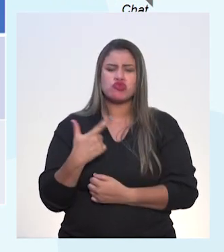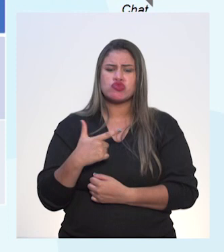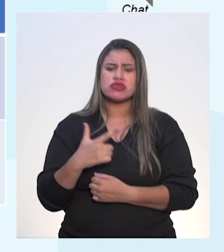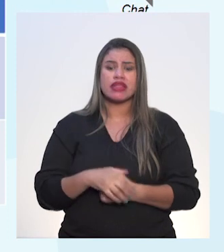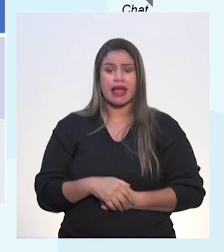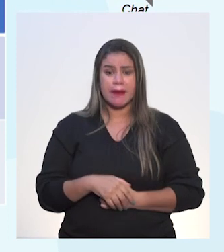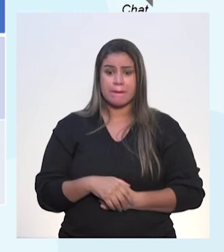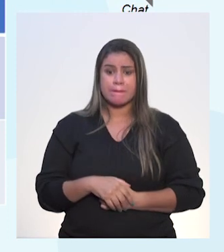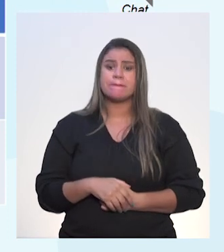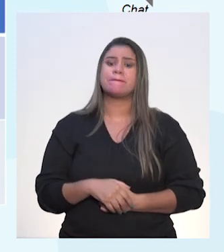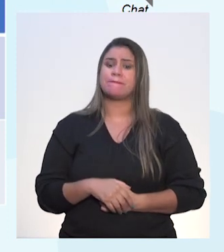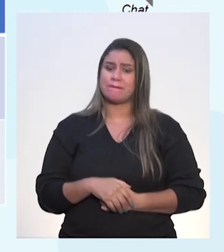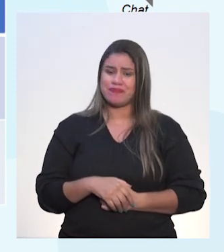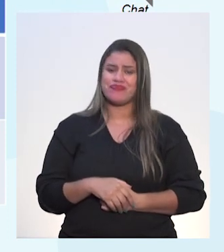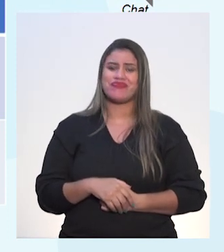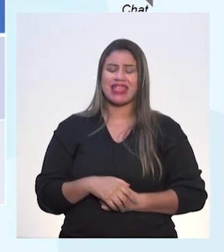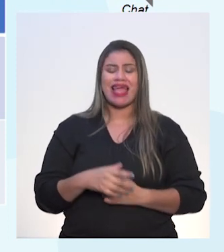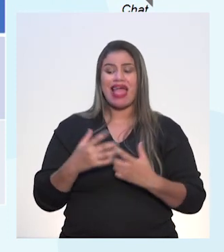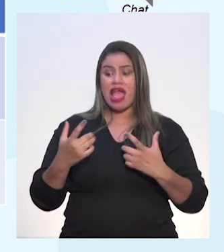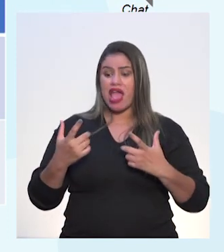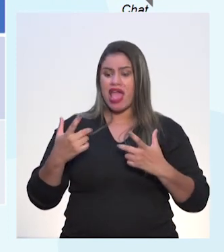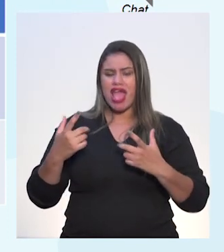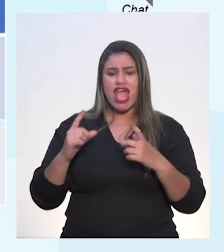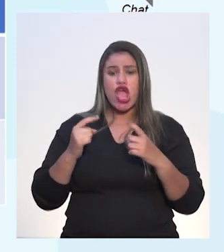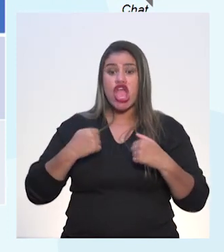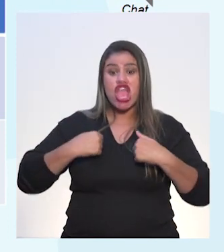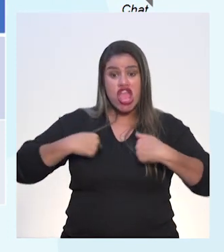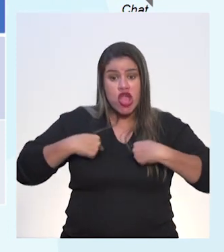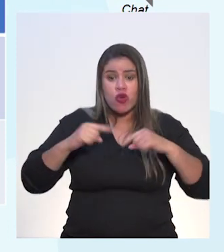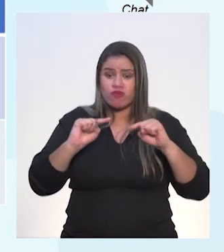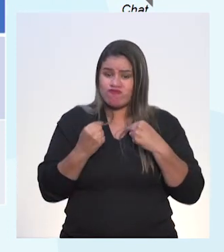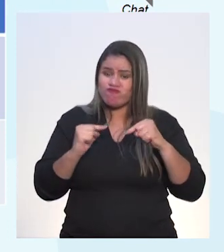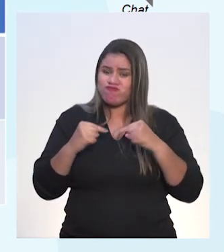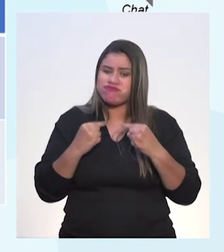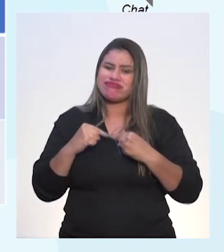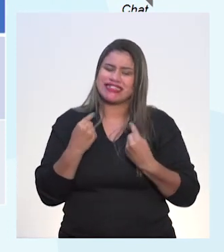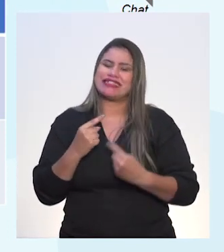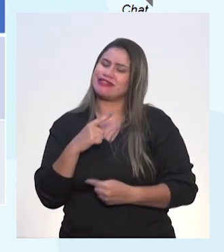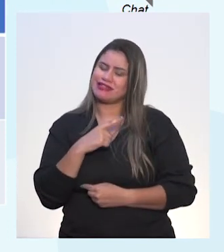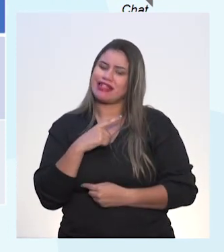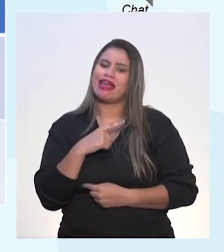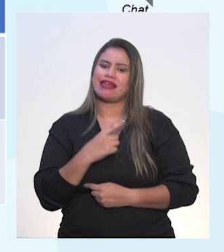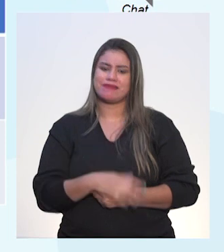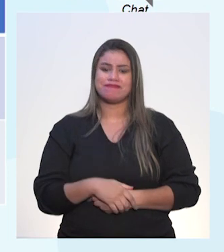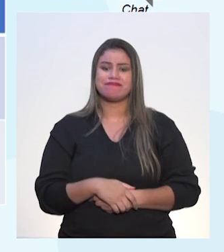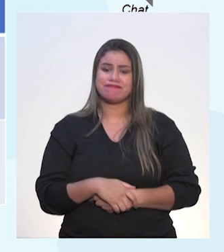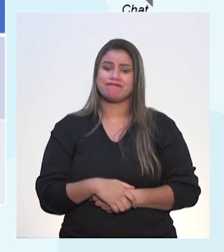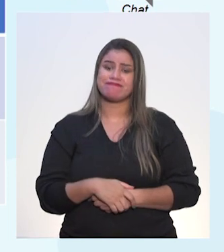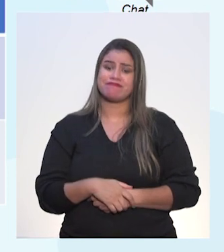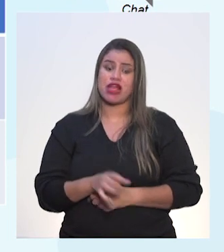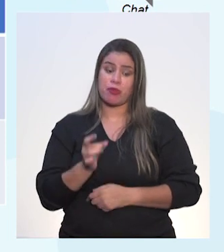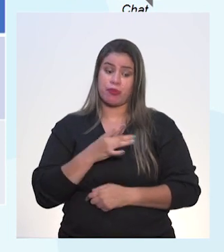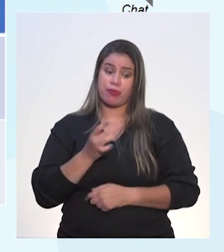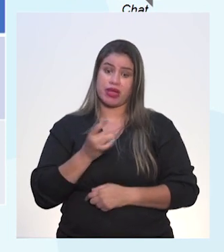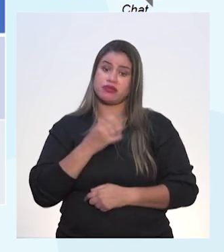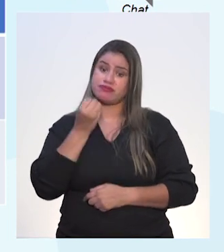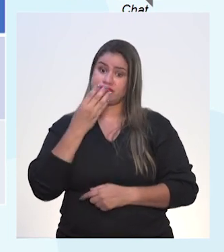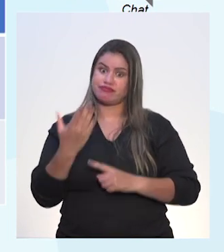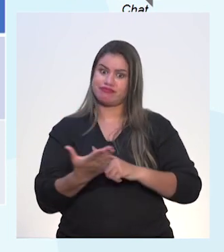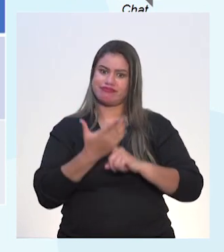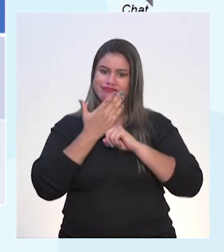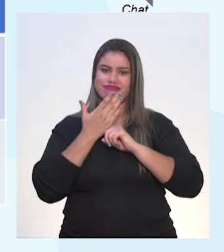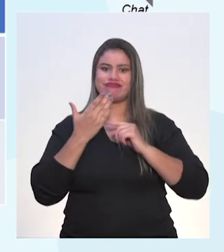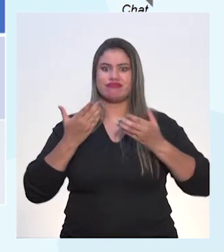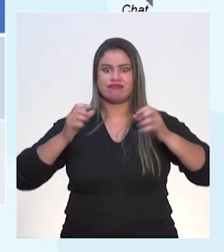acho que a coisa da autossabotagem é uma coisa que a gente tem que ficar de olho né é bom ter medo porque o medo de um alerta para ajudar